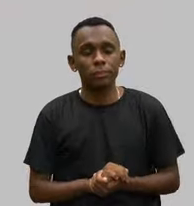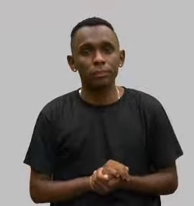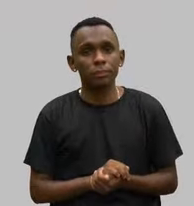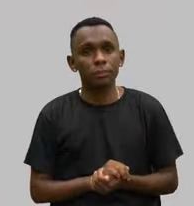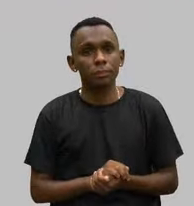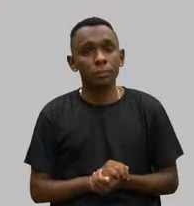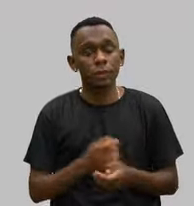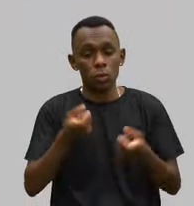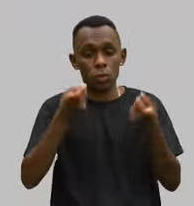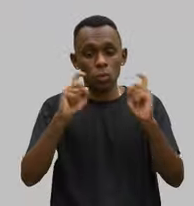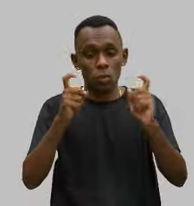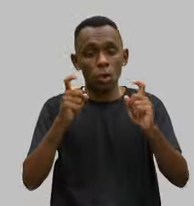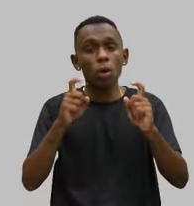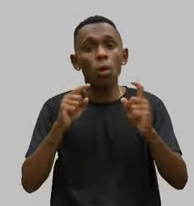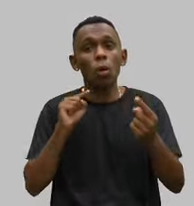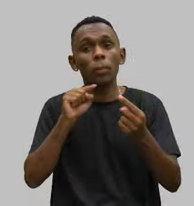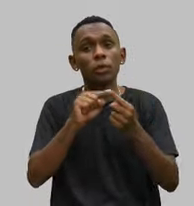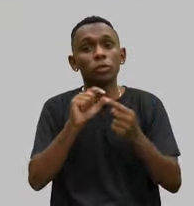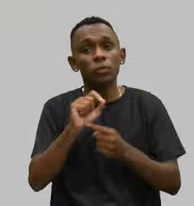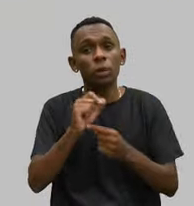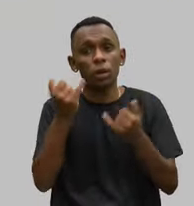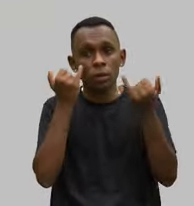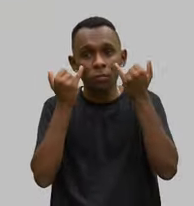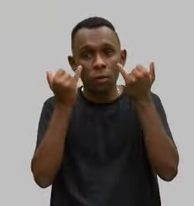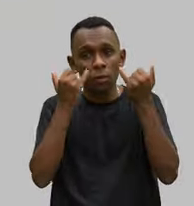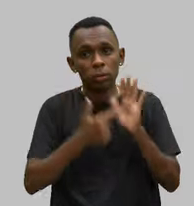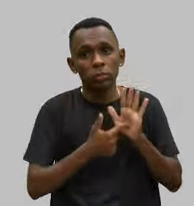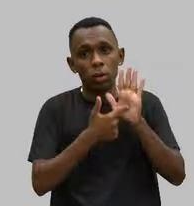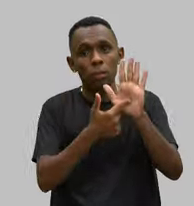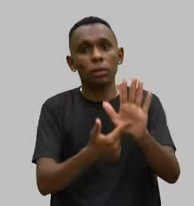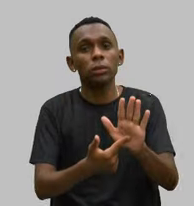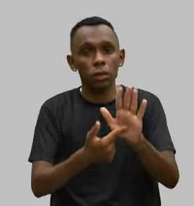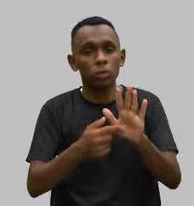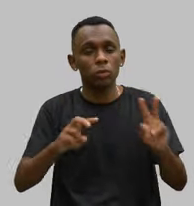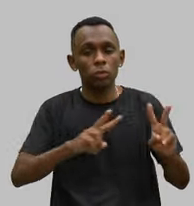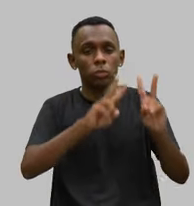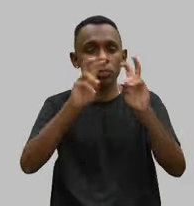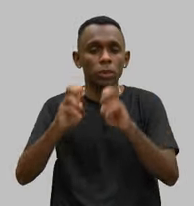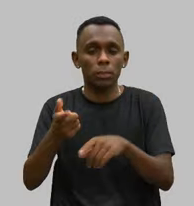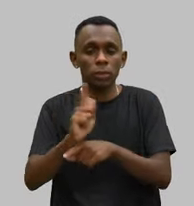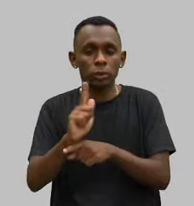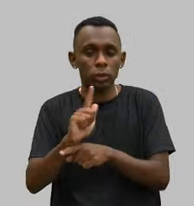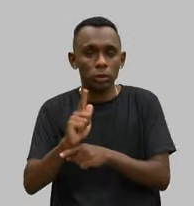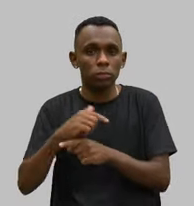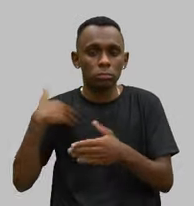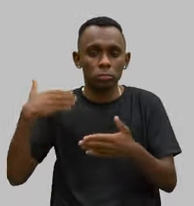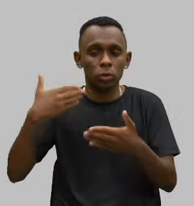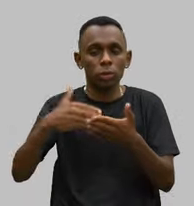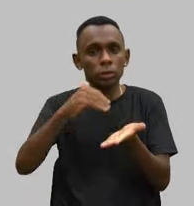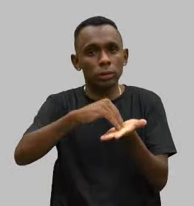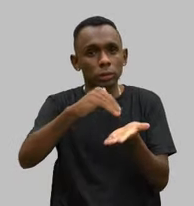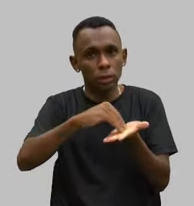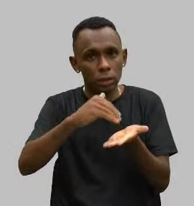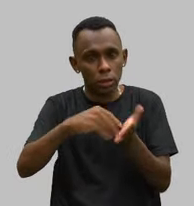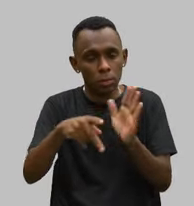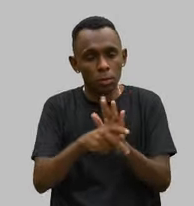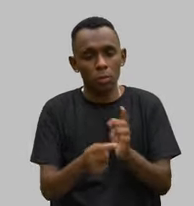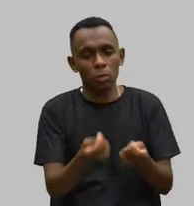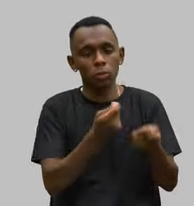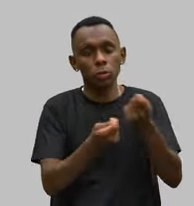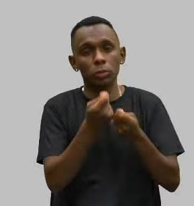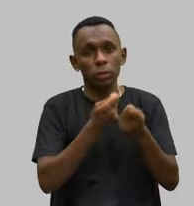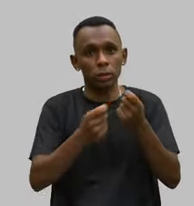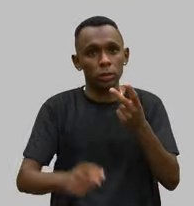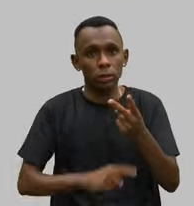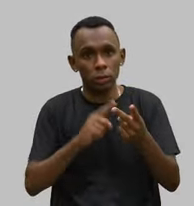essa reunião se destina a prestar informações sobre as gestões das secretarias de estado da fazenda